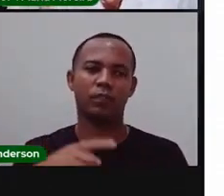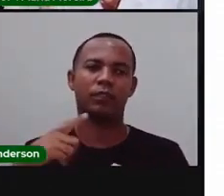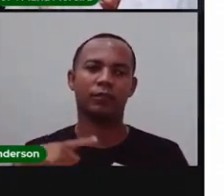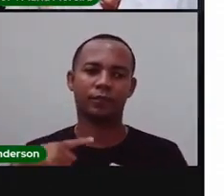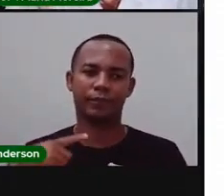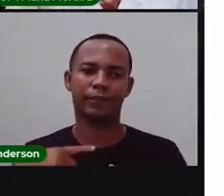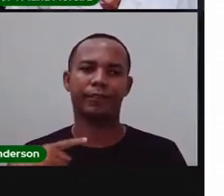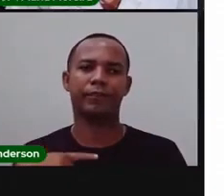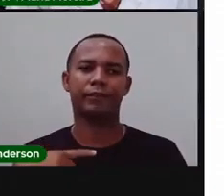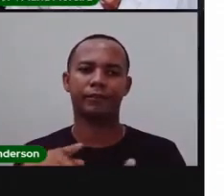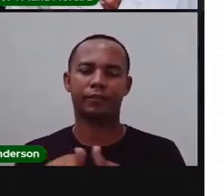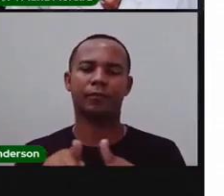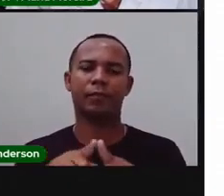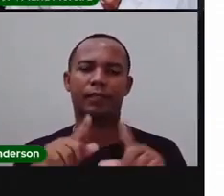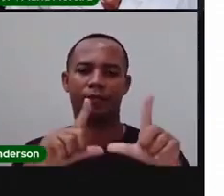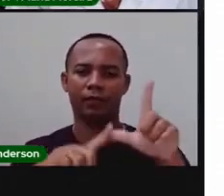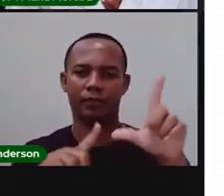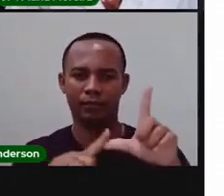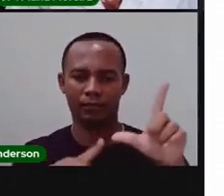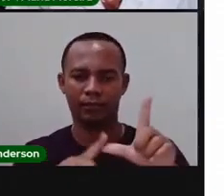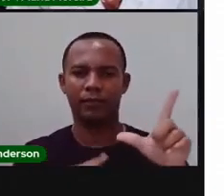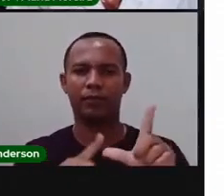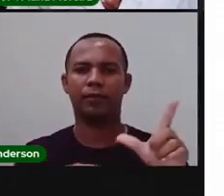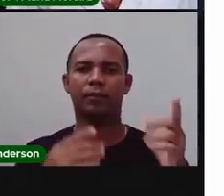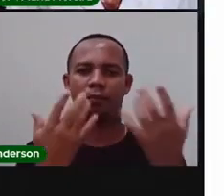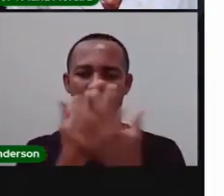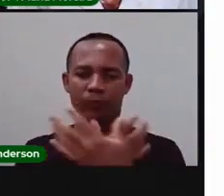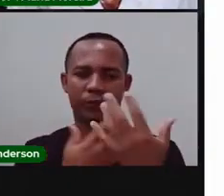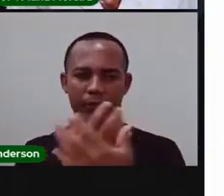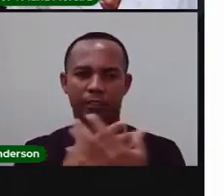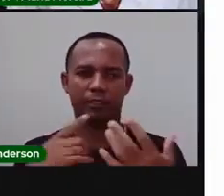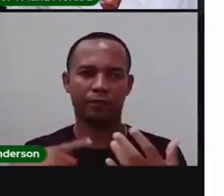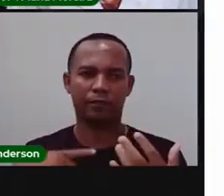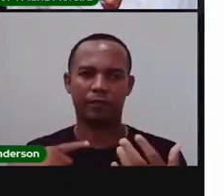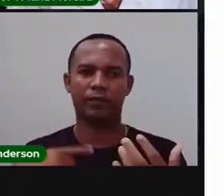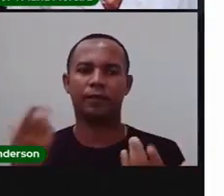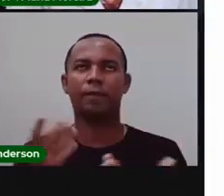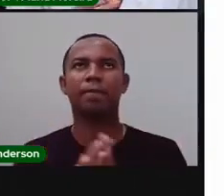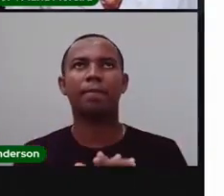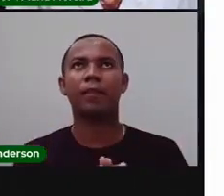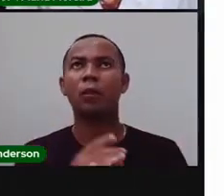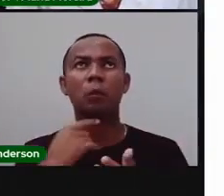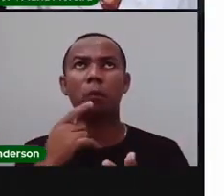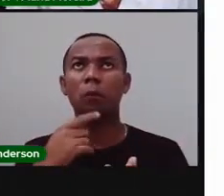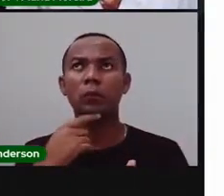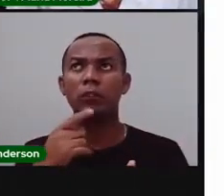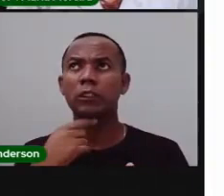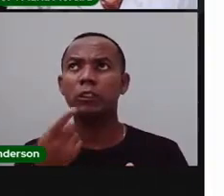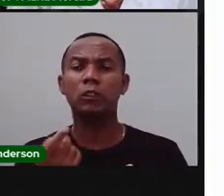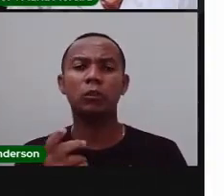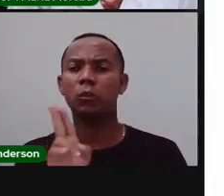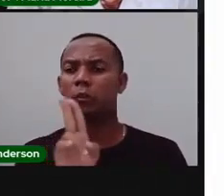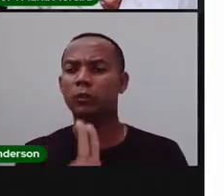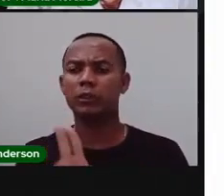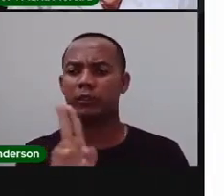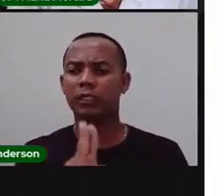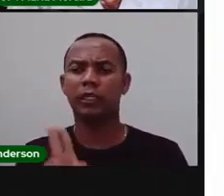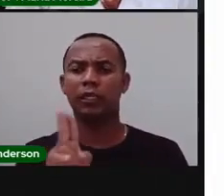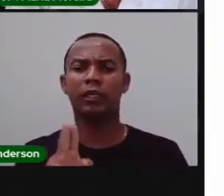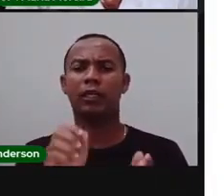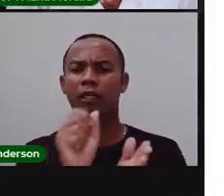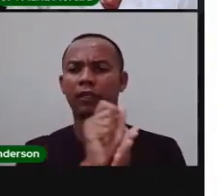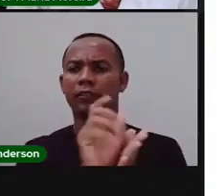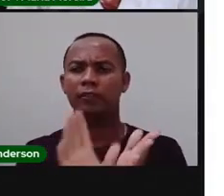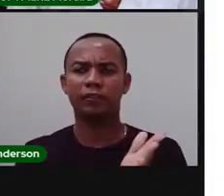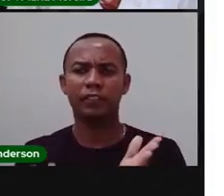também tem a letra da música, certo? Pró. Eu não recebi, a minha pró não utilizou aquela outra atividade. O que eu posso